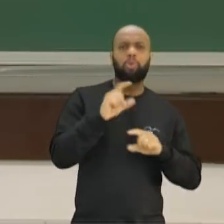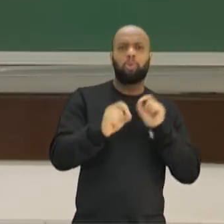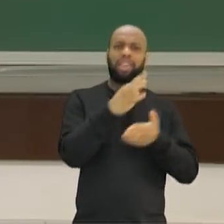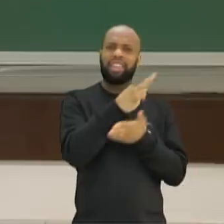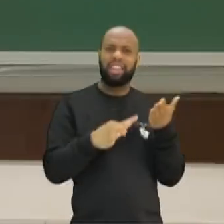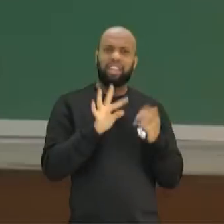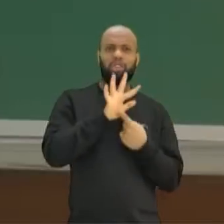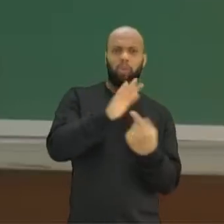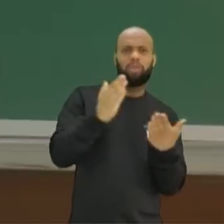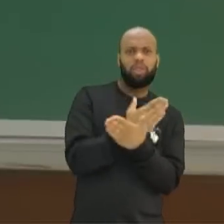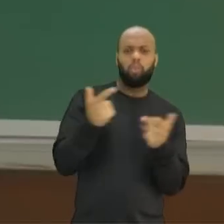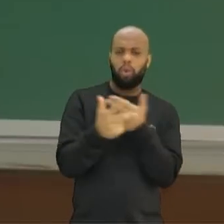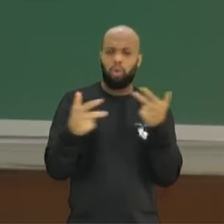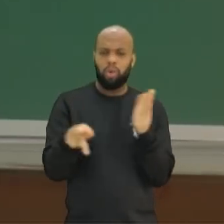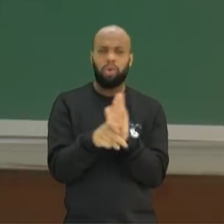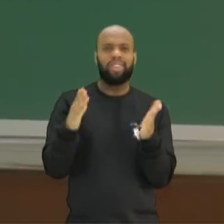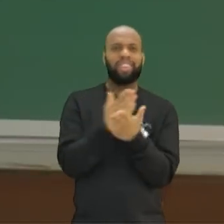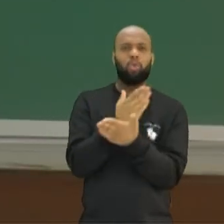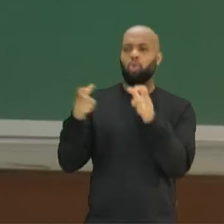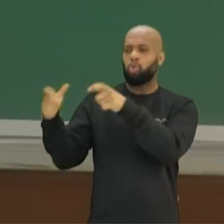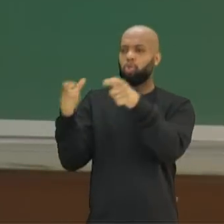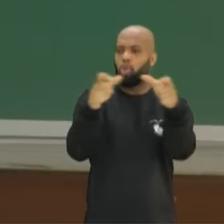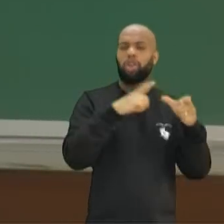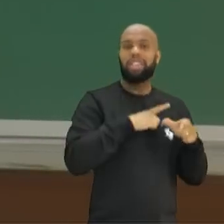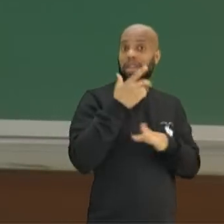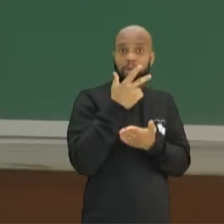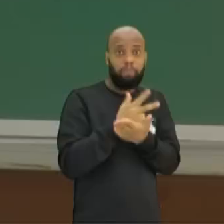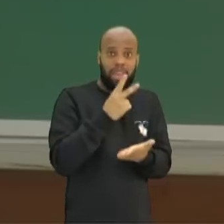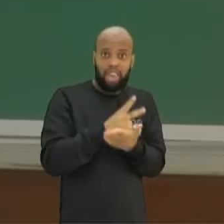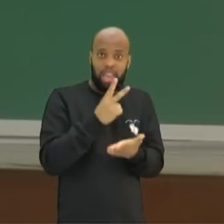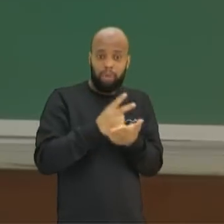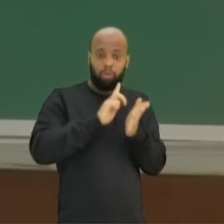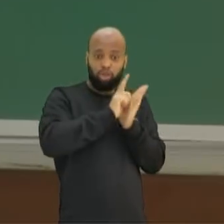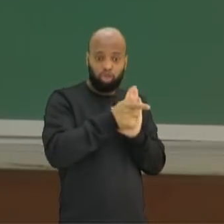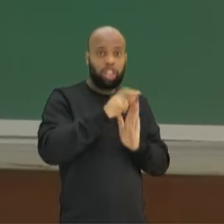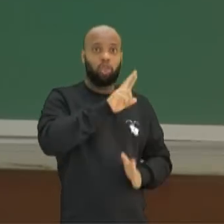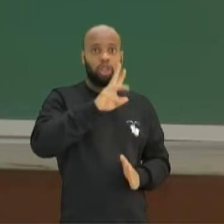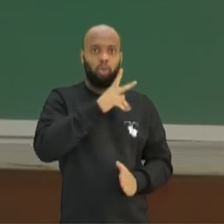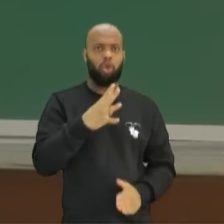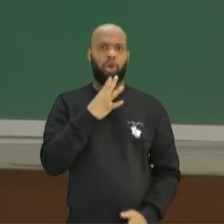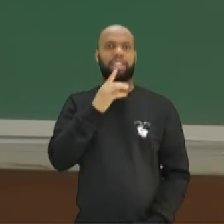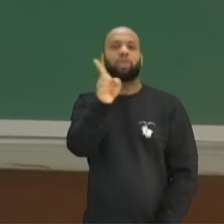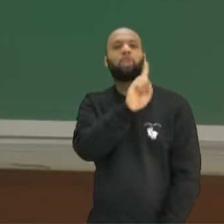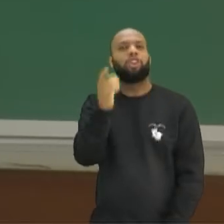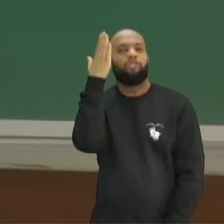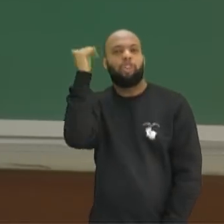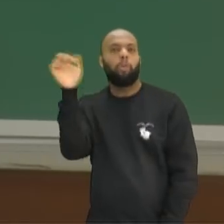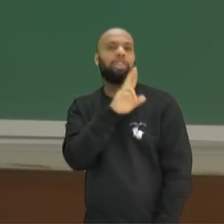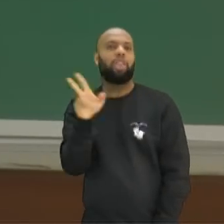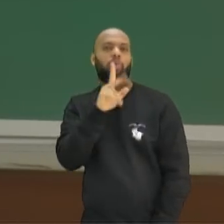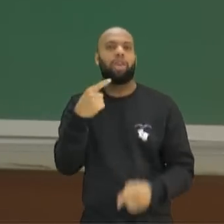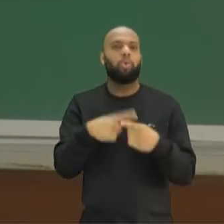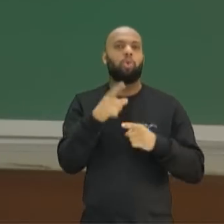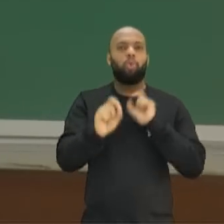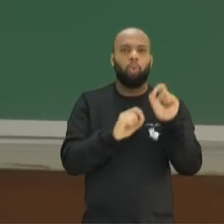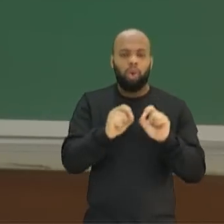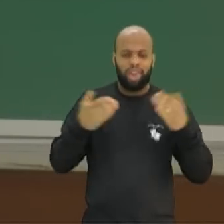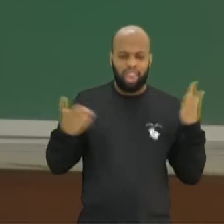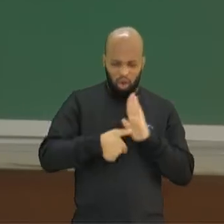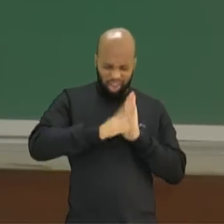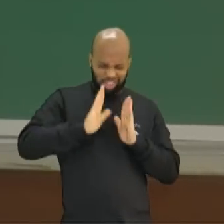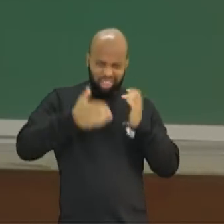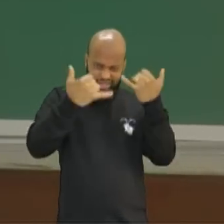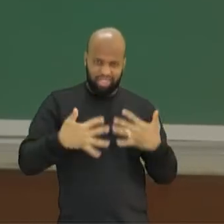texto traz indicações de plataformas do mesmo gênero não tão conhecidas. Lembra que nós comentamos agora há pouco